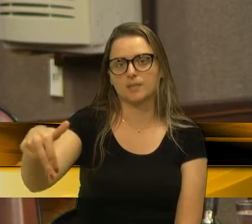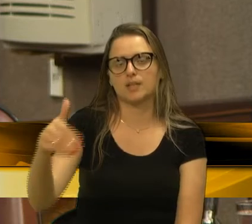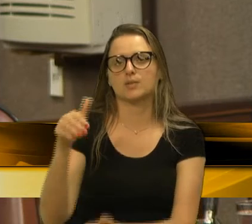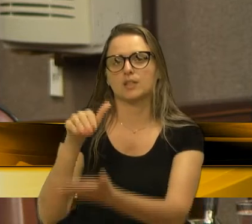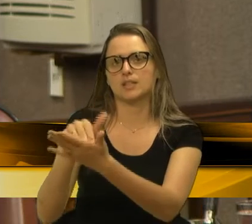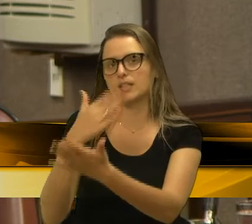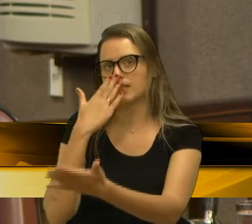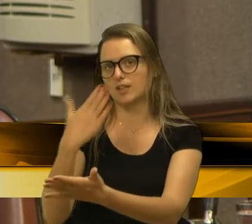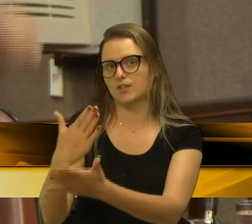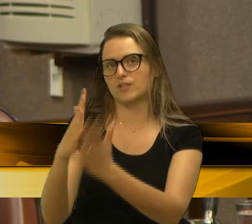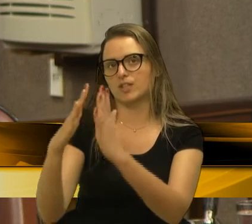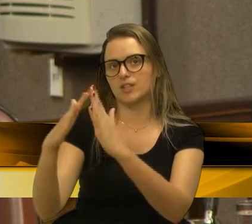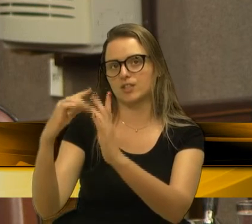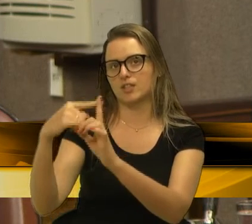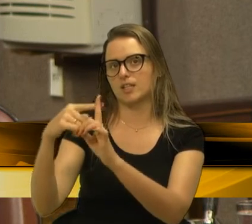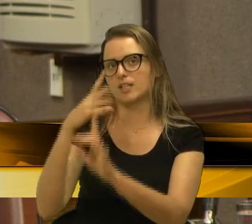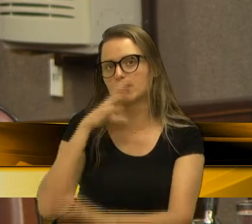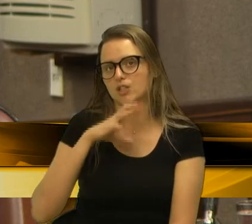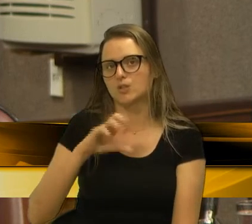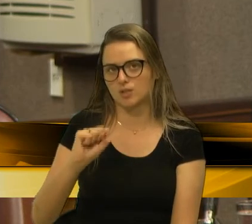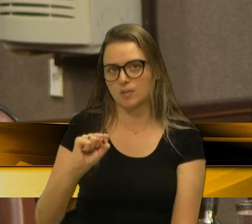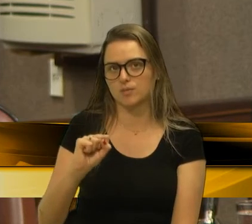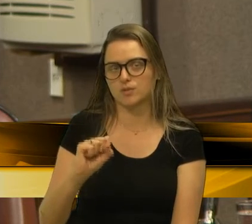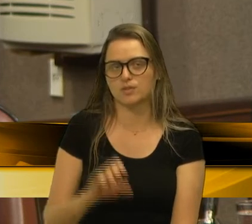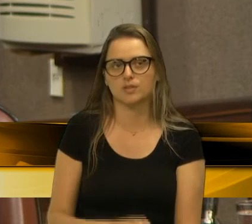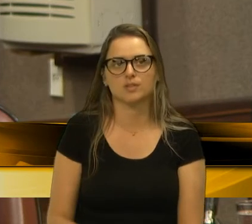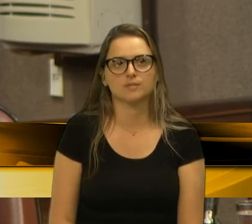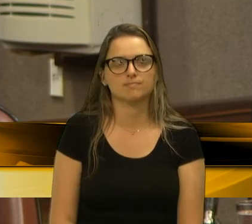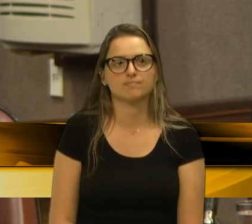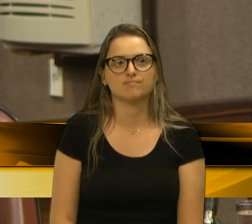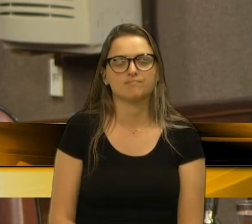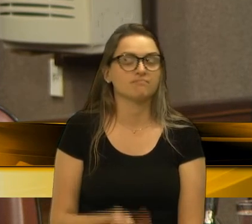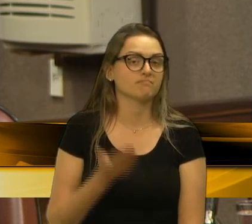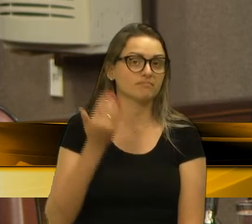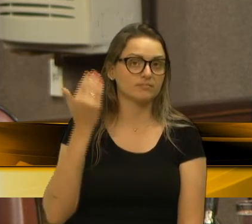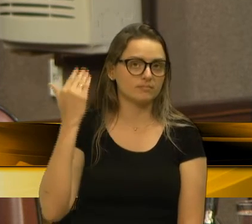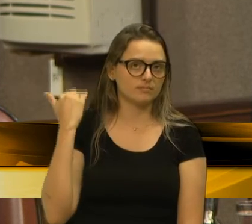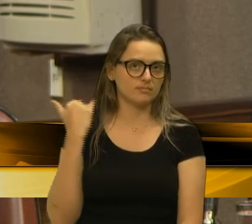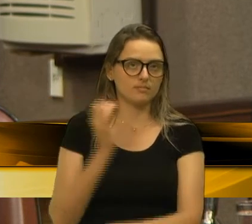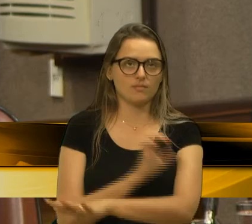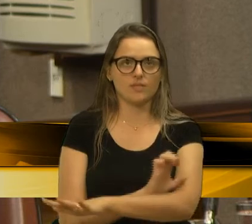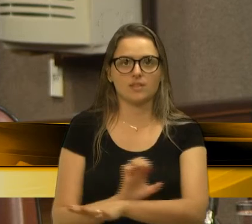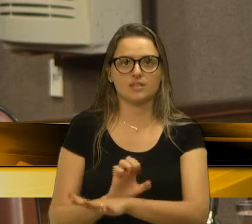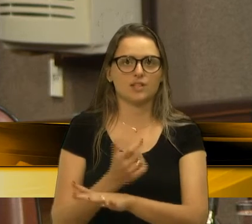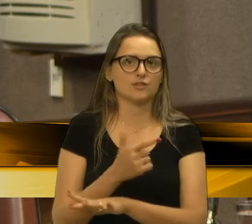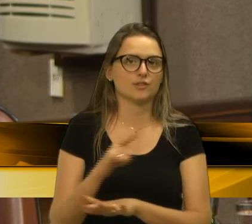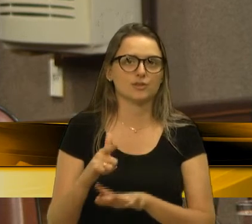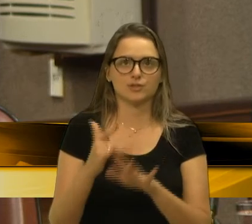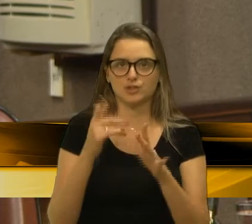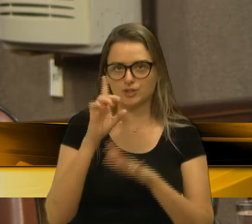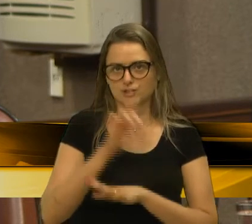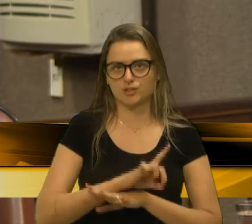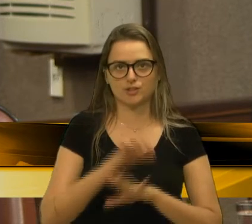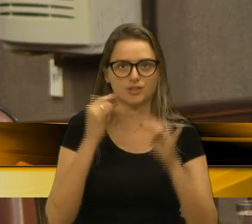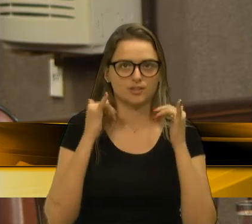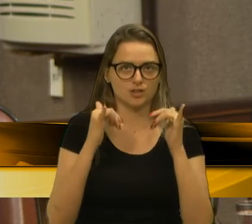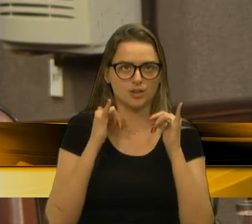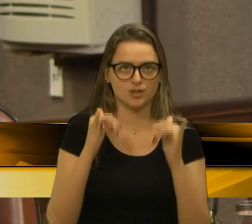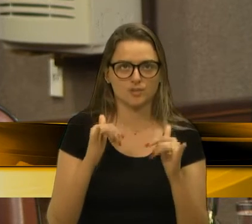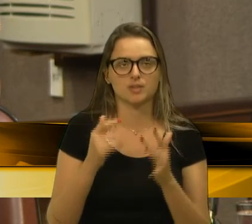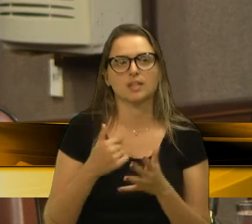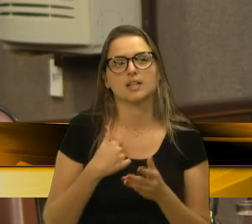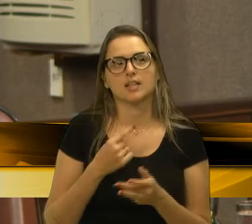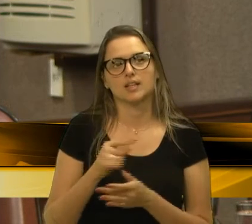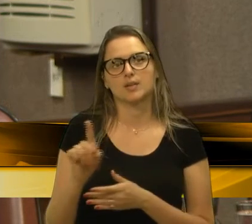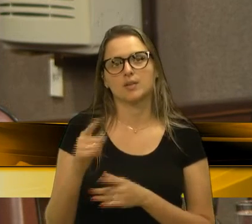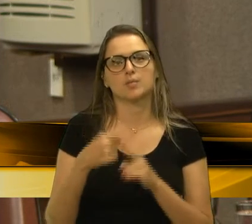Capuchinhos, que era no Banrisul dos Capuchinhos. Aquela época, o estagiário não tinha vale transporte, e eu pegava porque